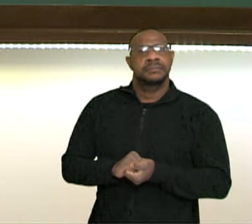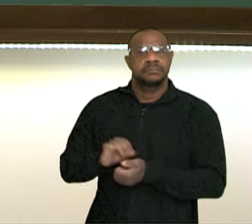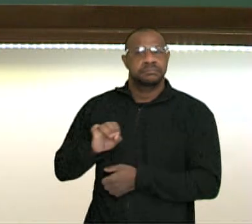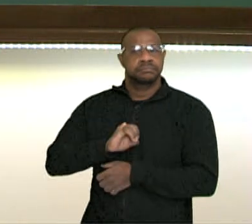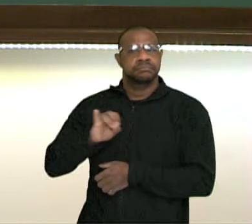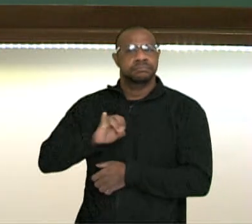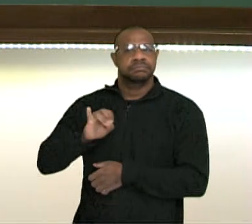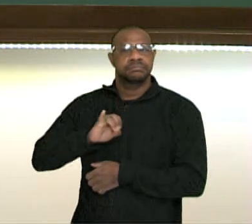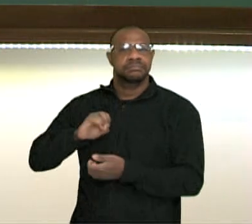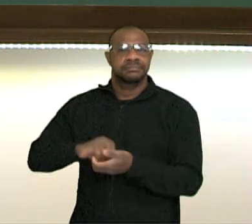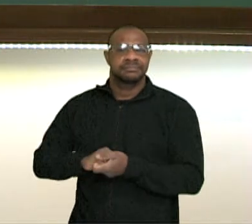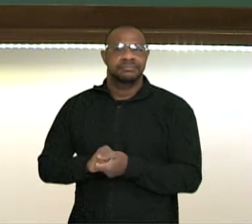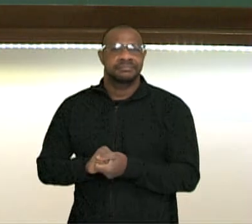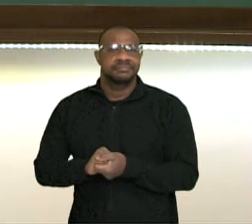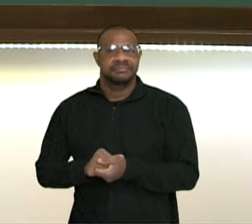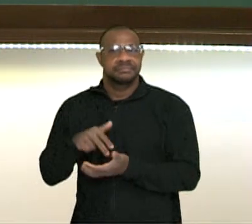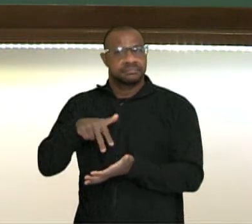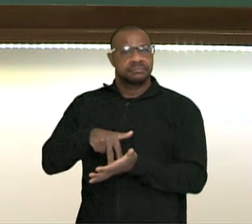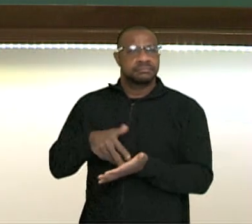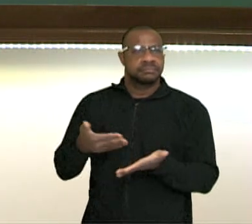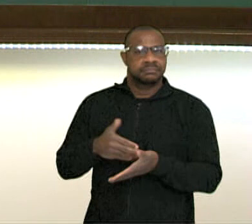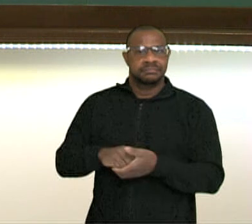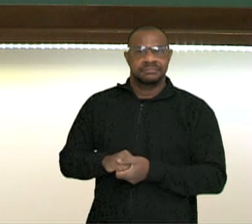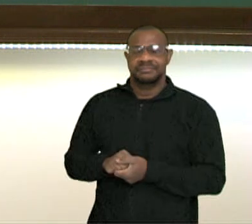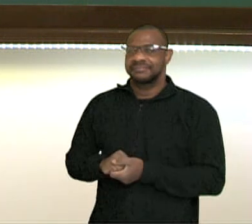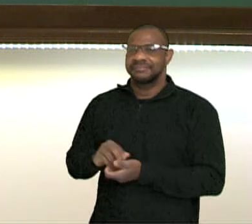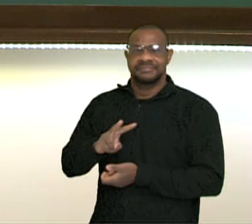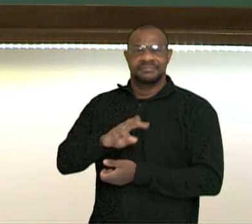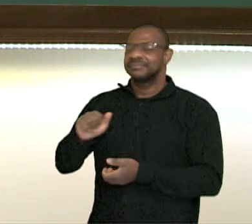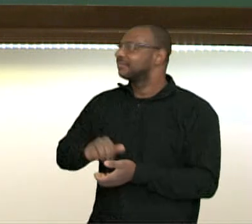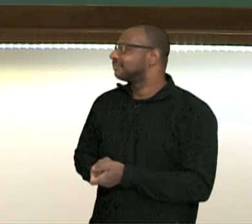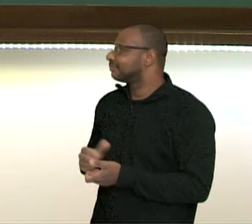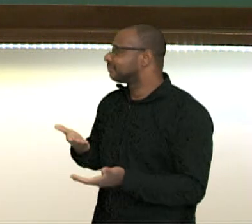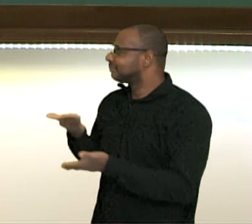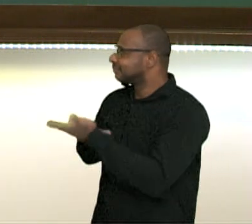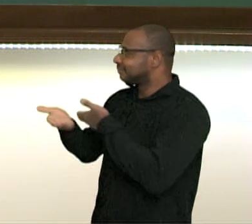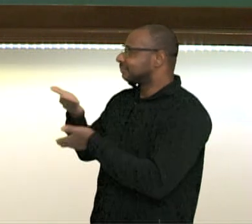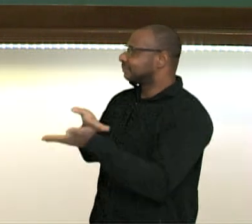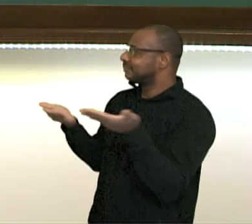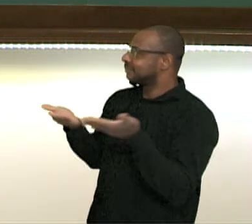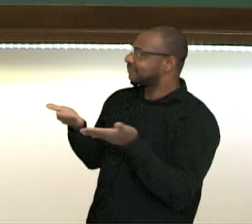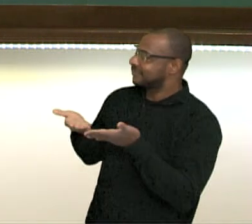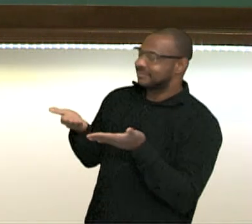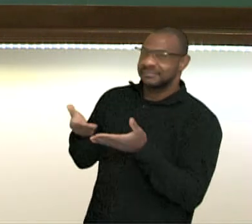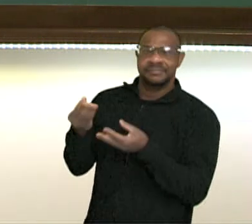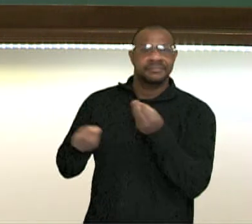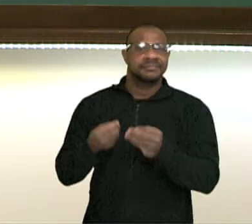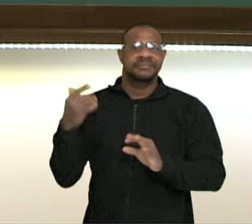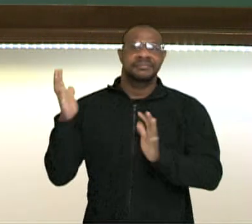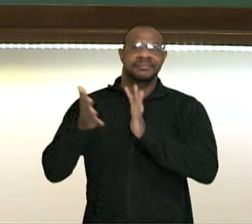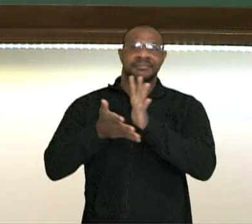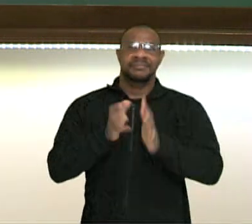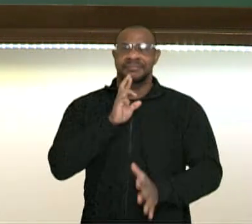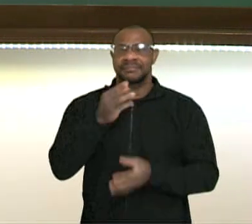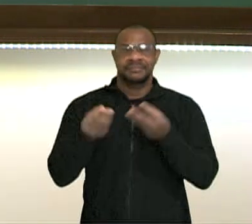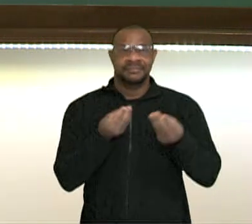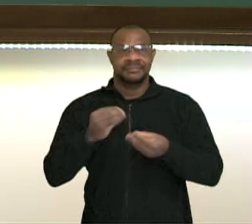Oiê, aqui estou. Val, vamos interagir um pouquinho? Vamos ver como é em Libras a